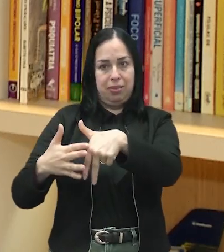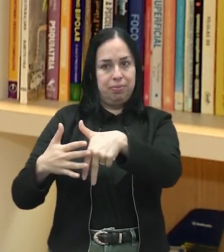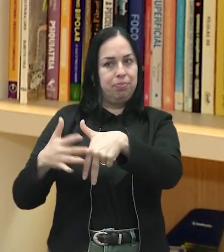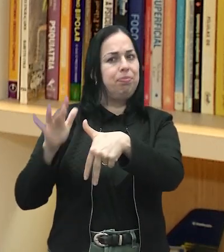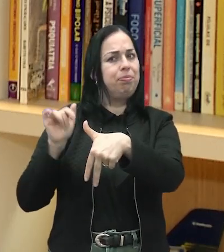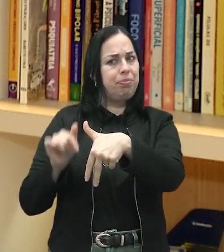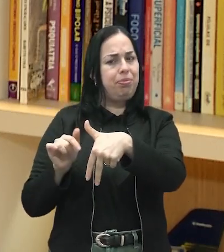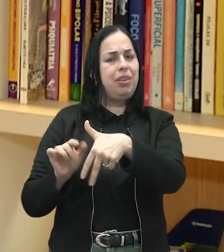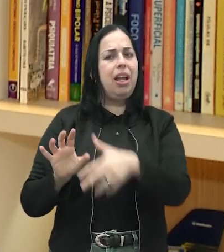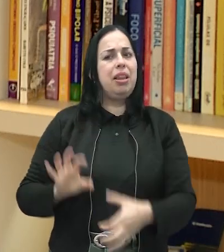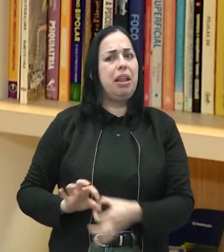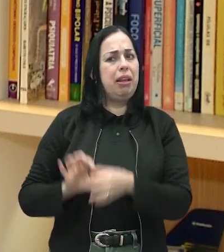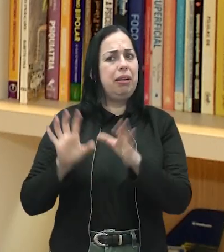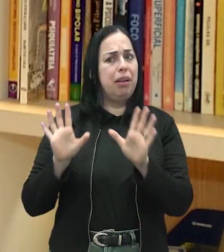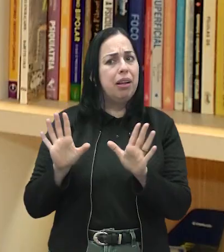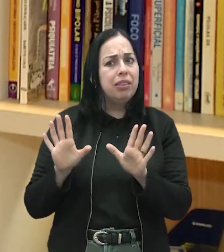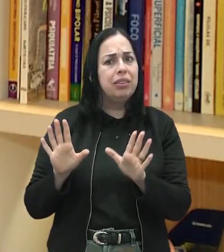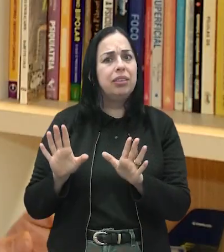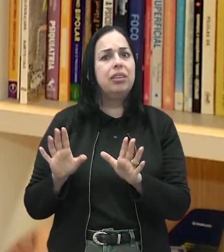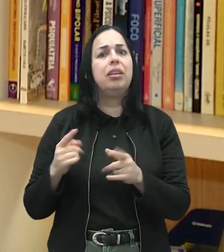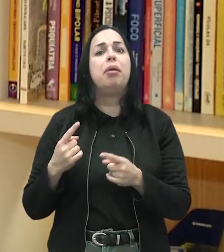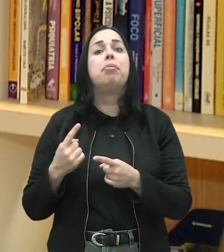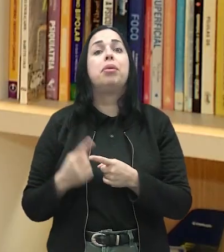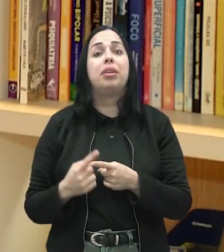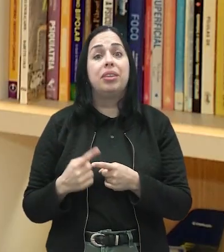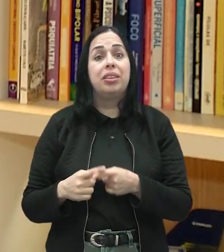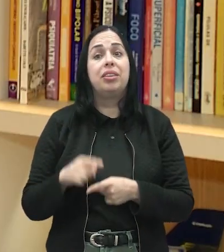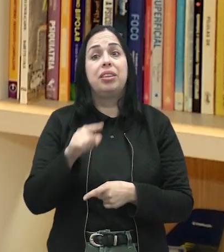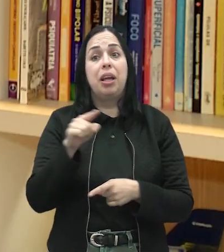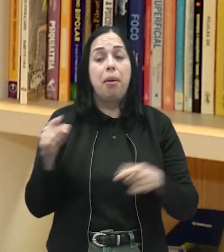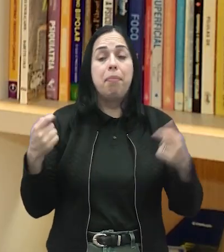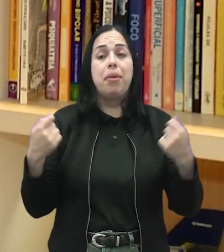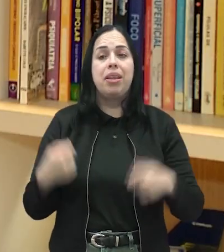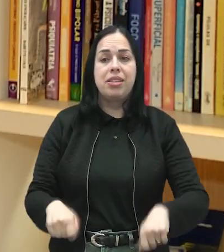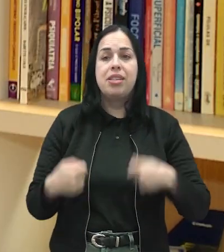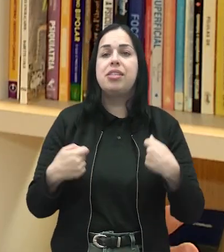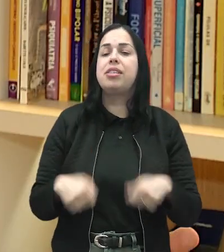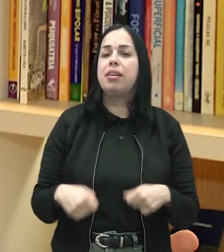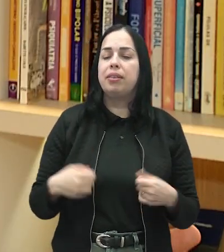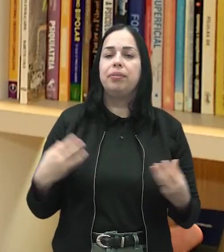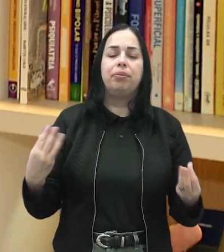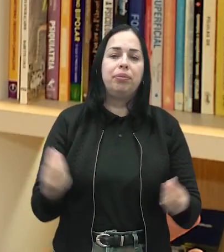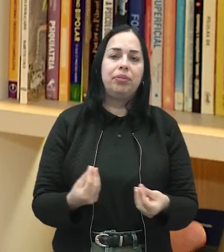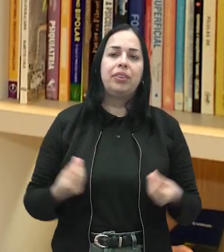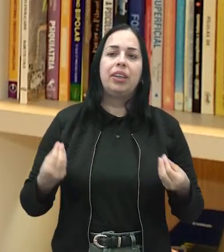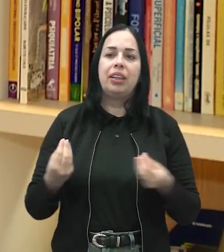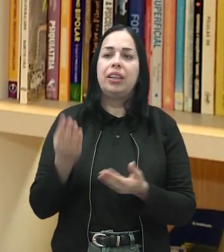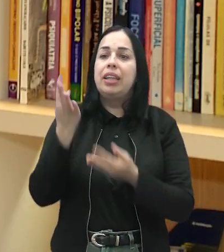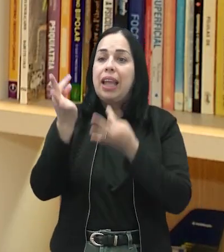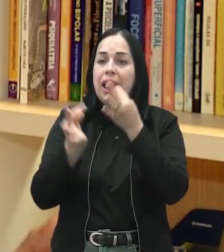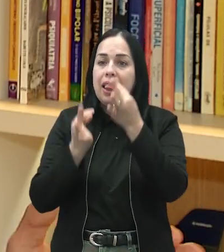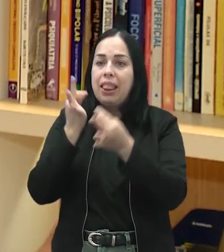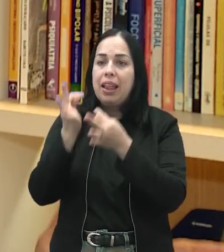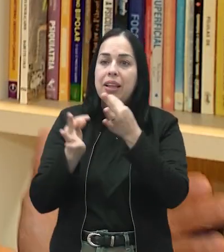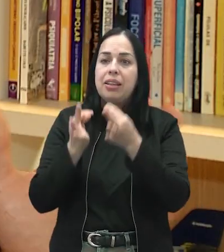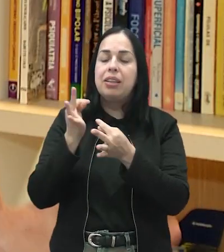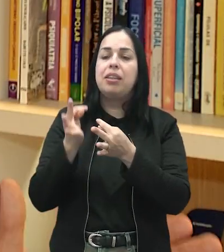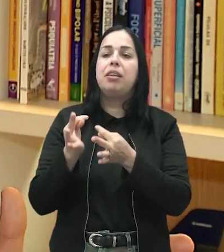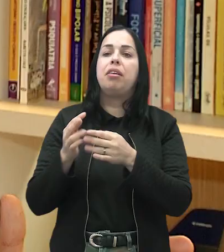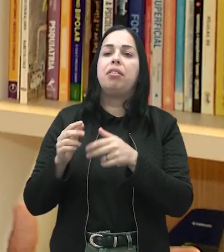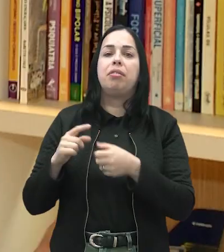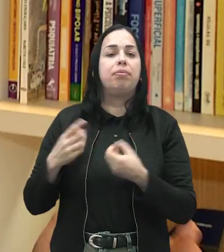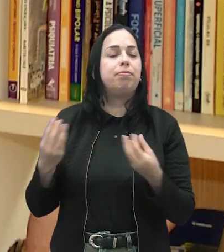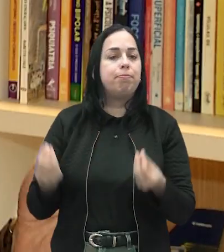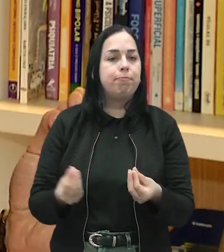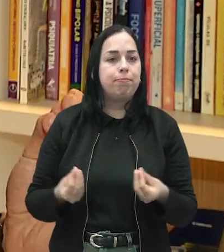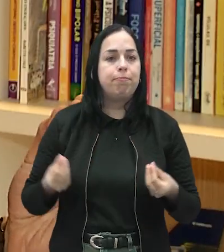é uma característica muito forte, porque você precisa desenvolver essa terapia para que ele não